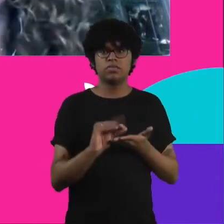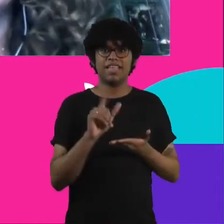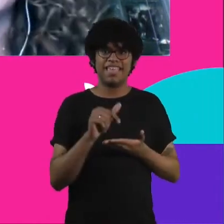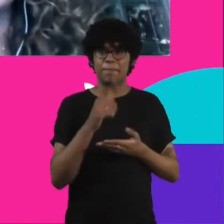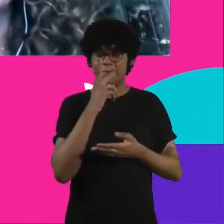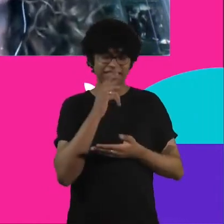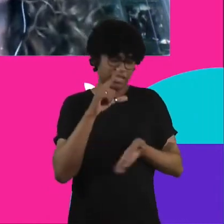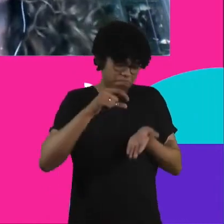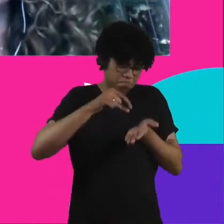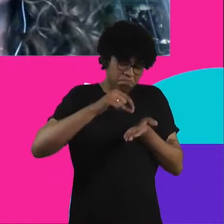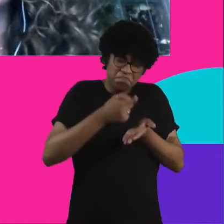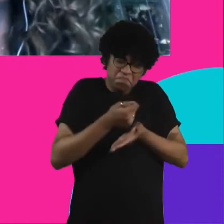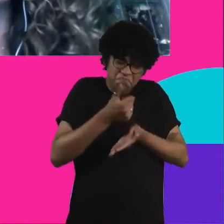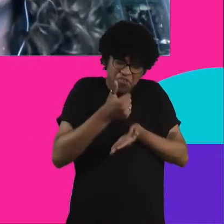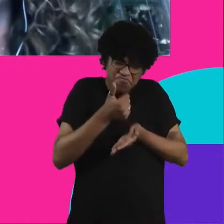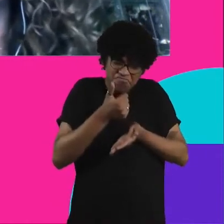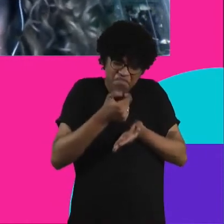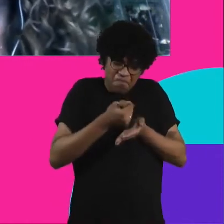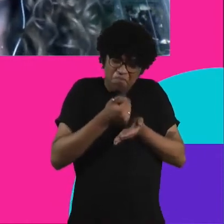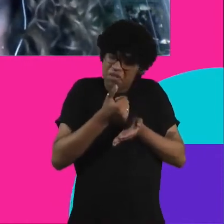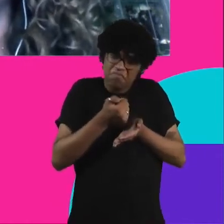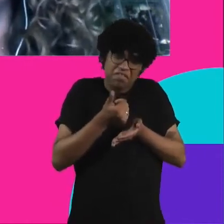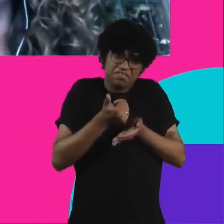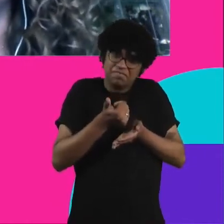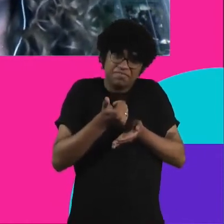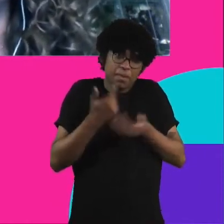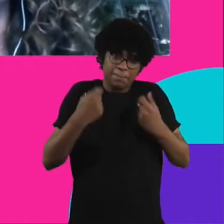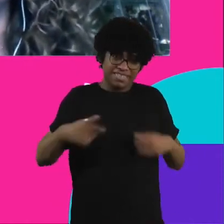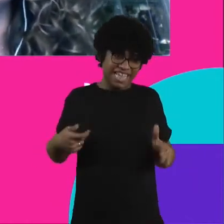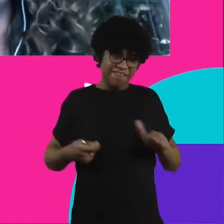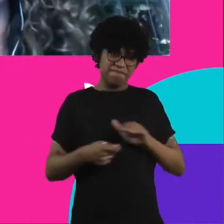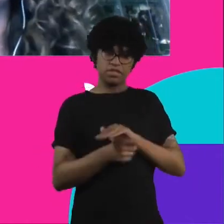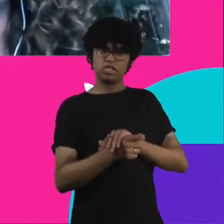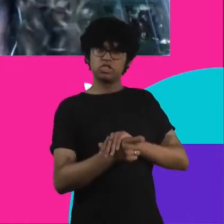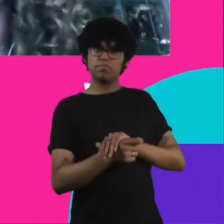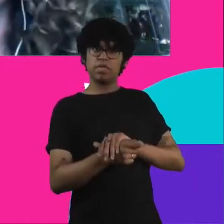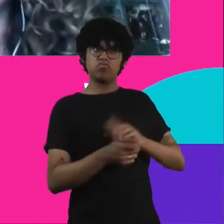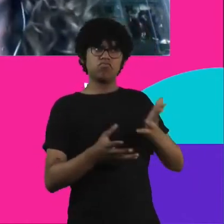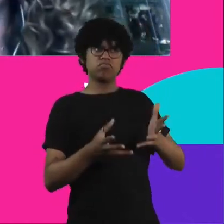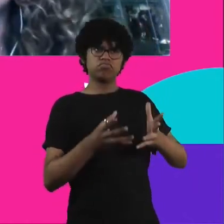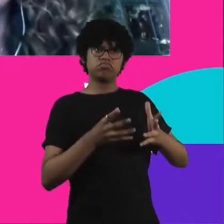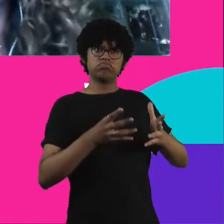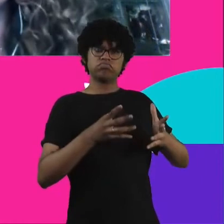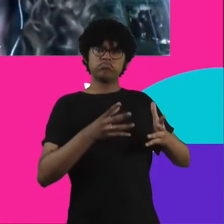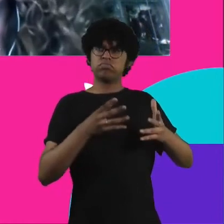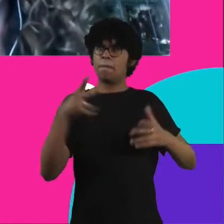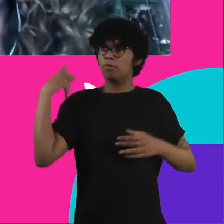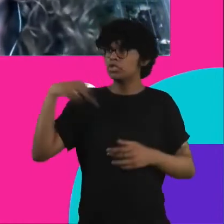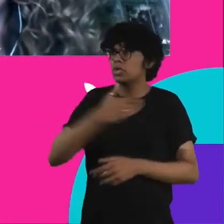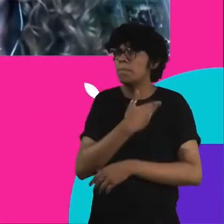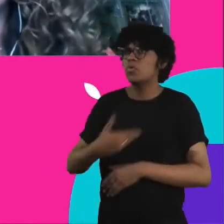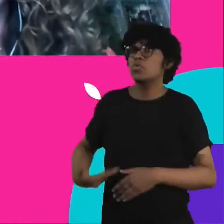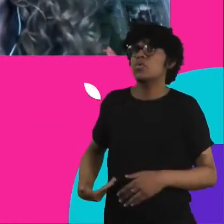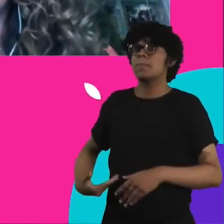no oceano, né? Será que seria necessário ter um investimento mais através de políticas públicas para a gente poder atingir